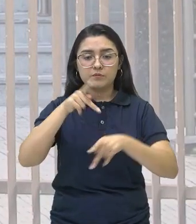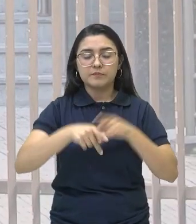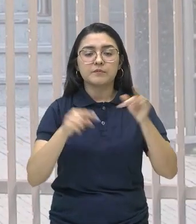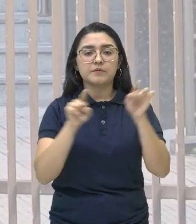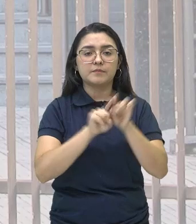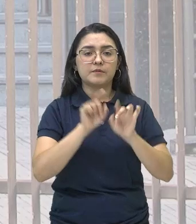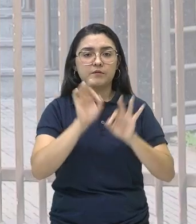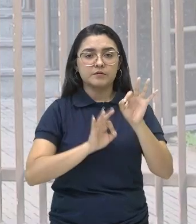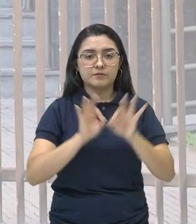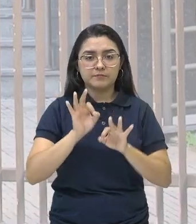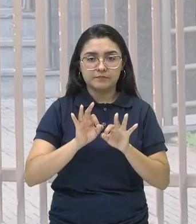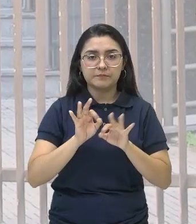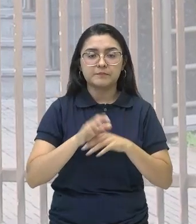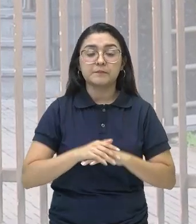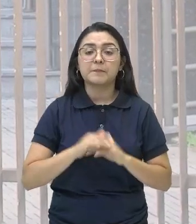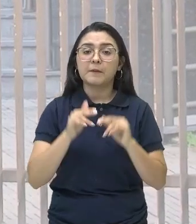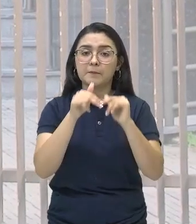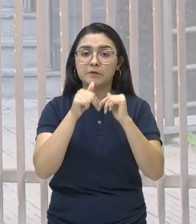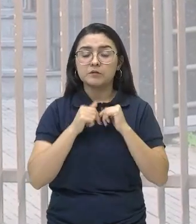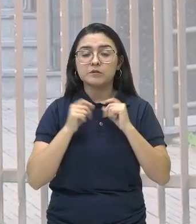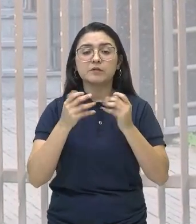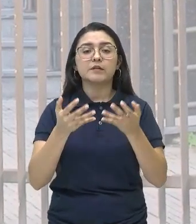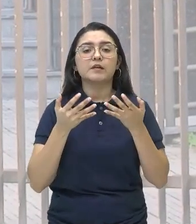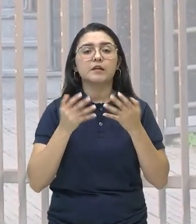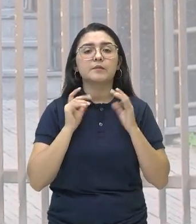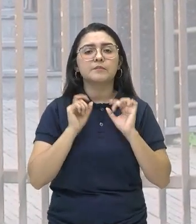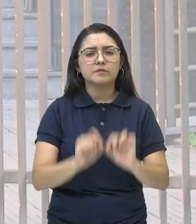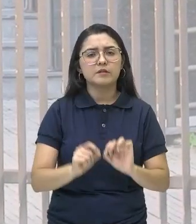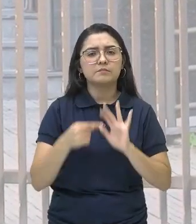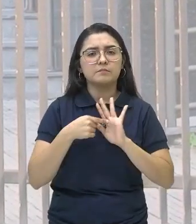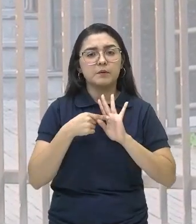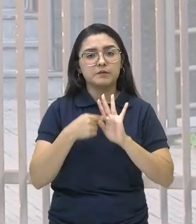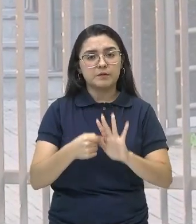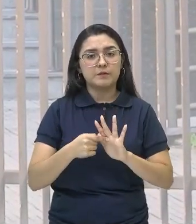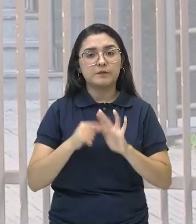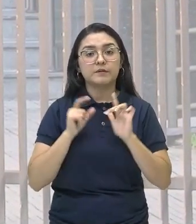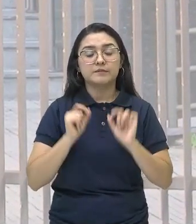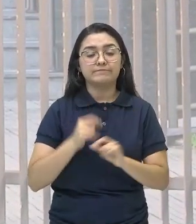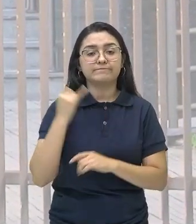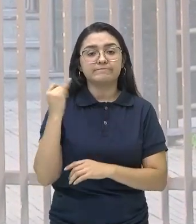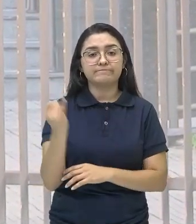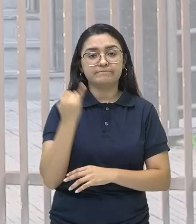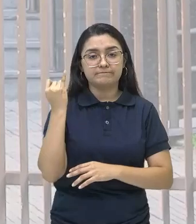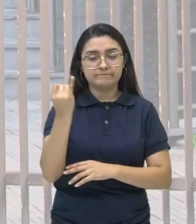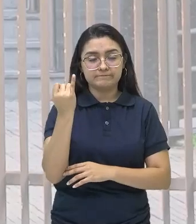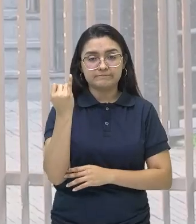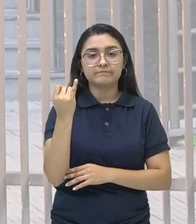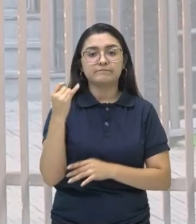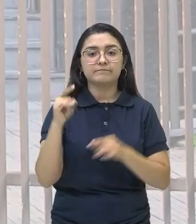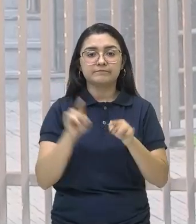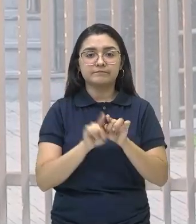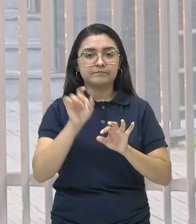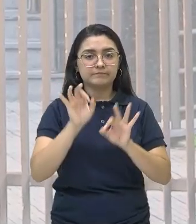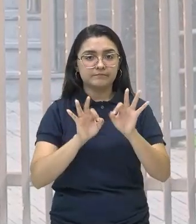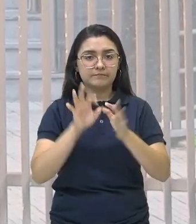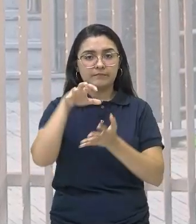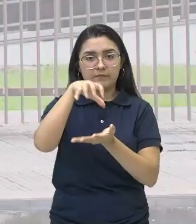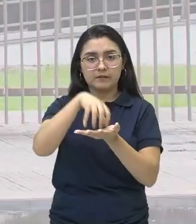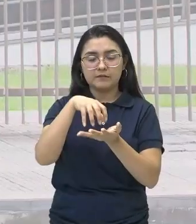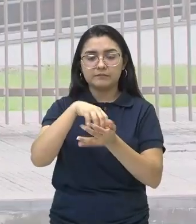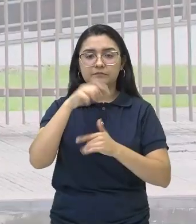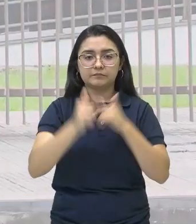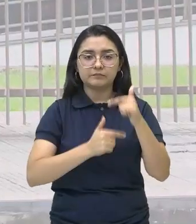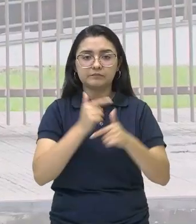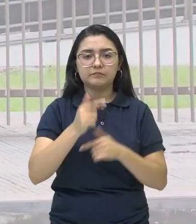organização trabalhista. Por isso, queremos aqui destacar a importância da organização trabalhista.